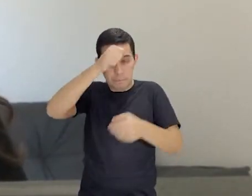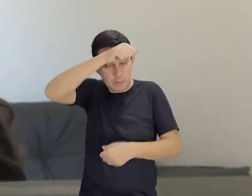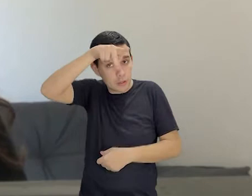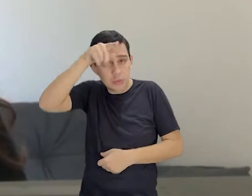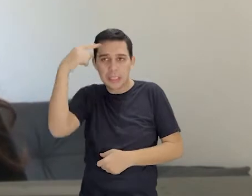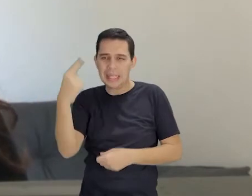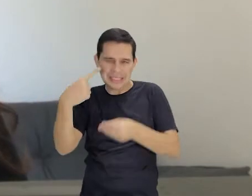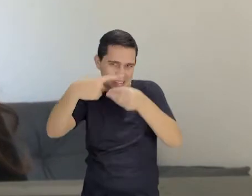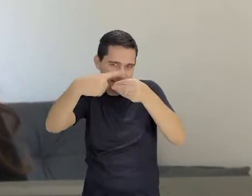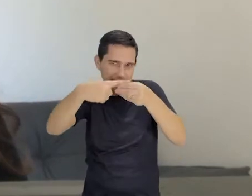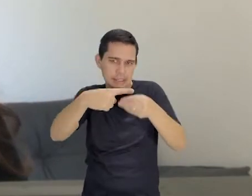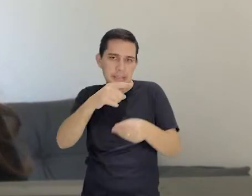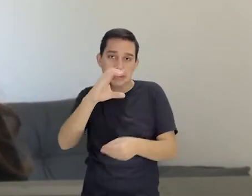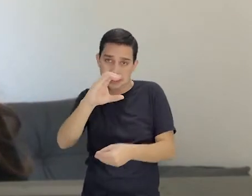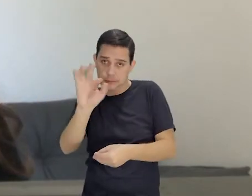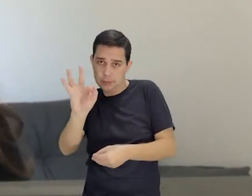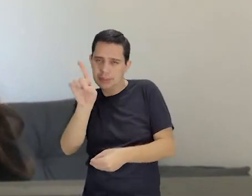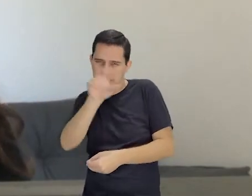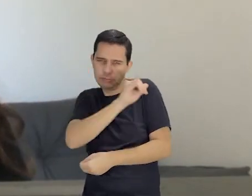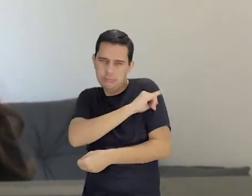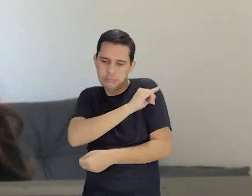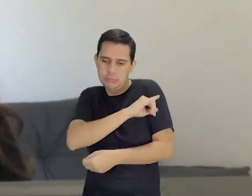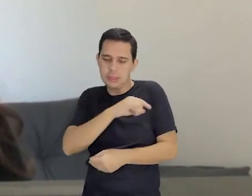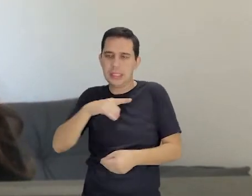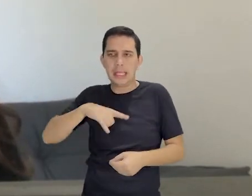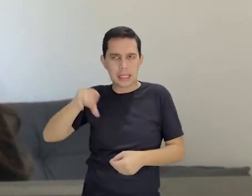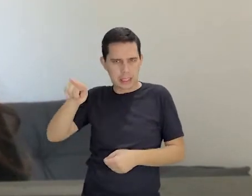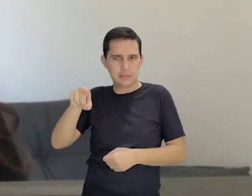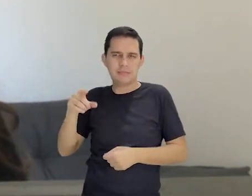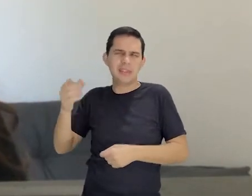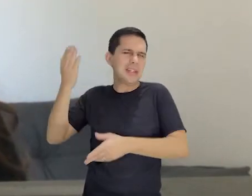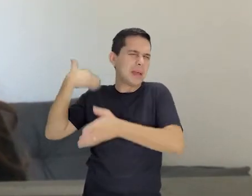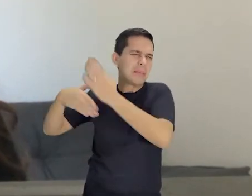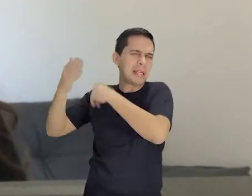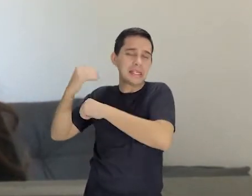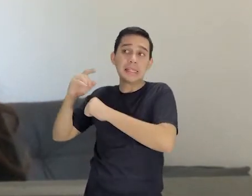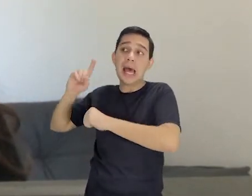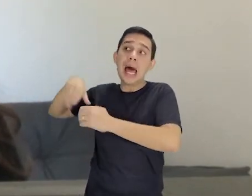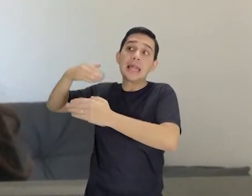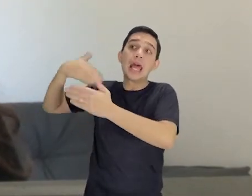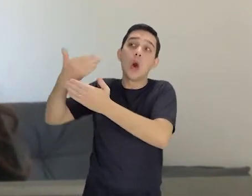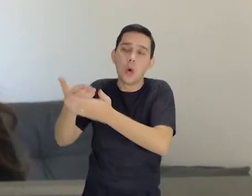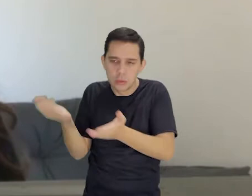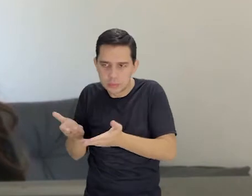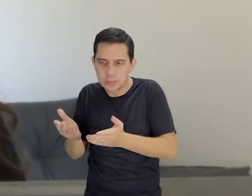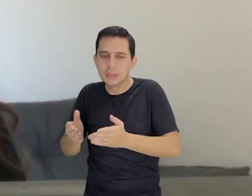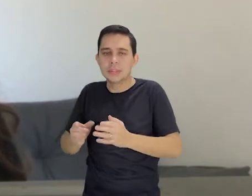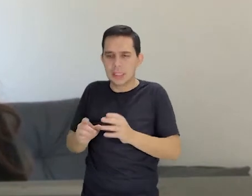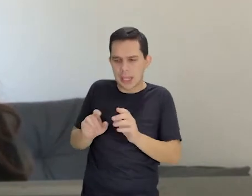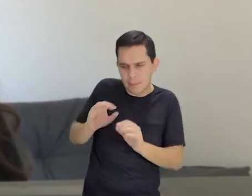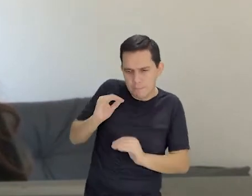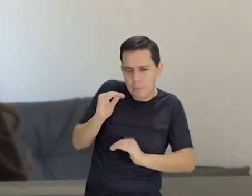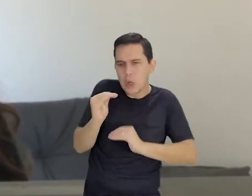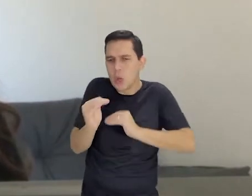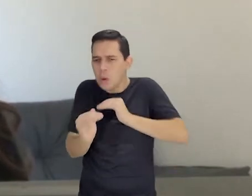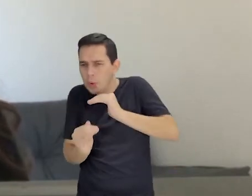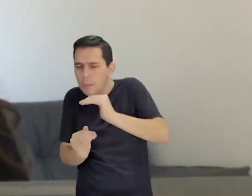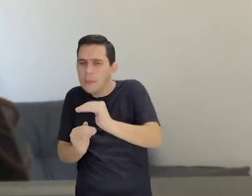Frio, desde o ano passado, tem passado por um processo de reabertura das atividades